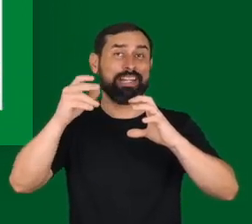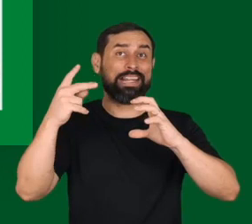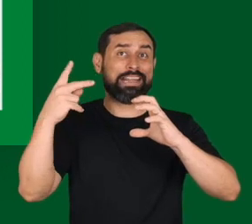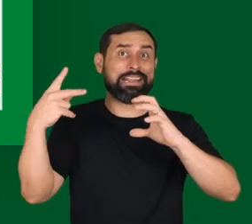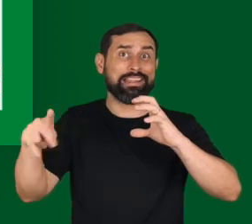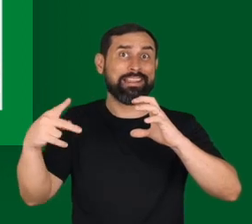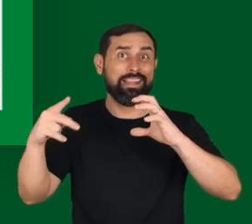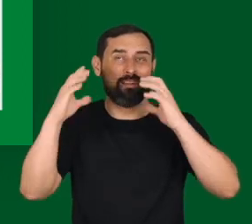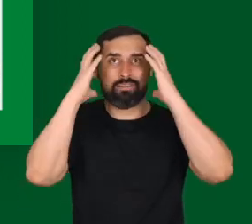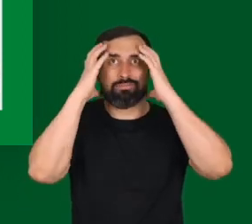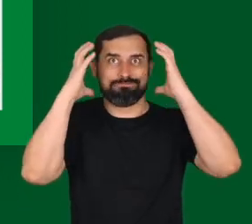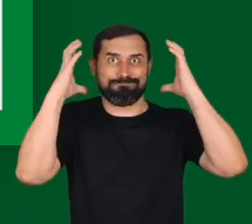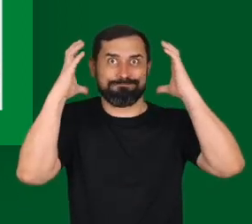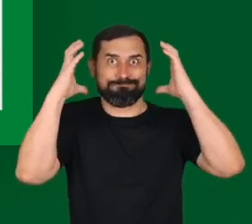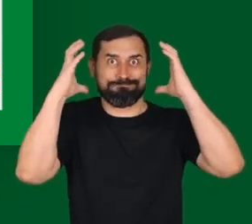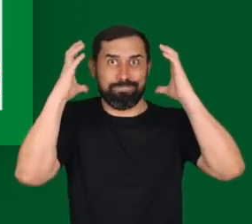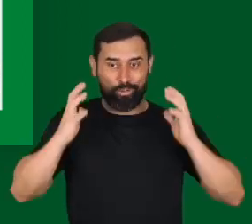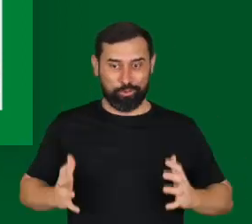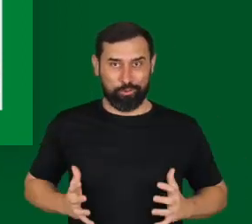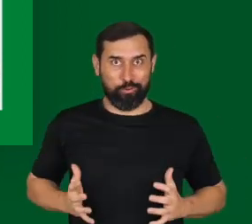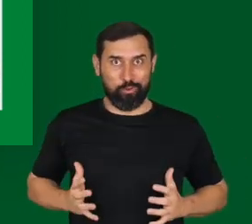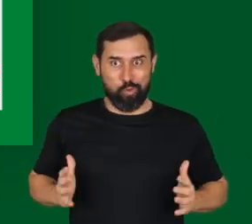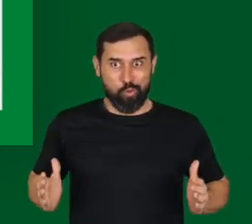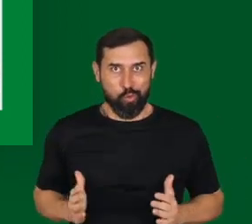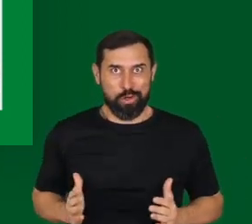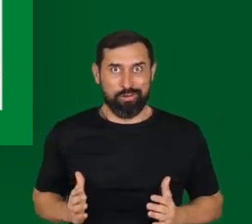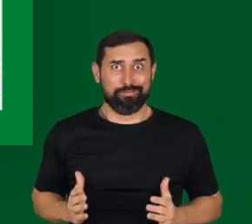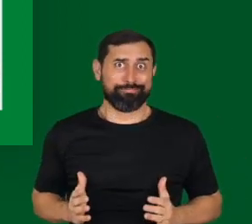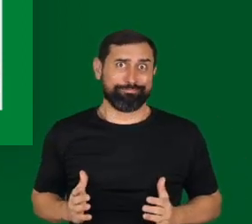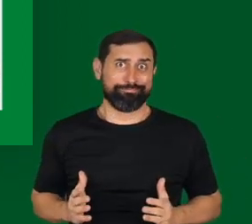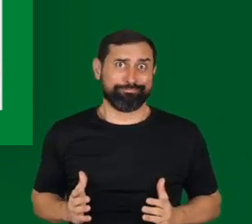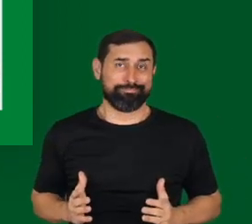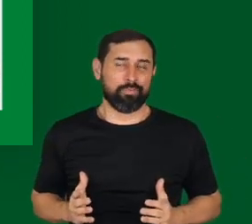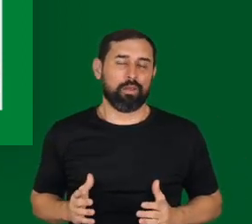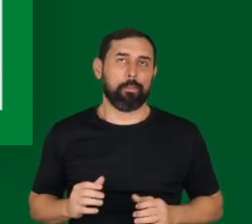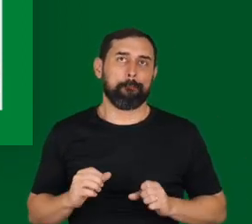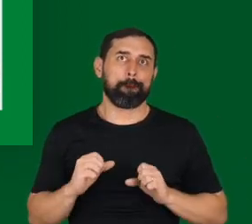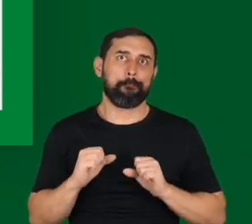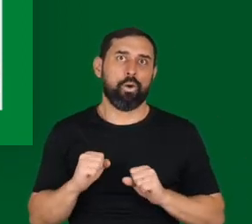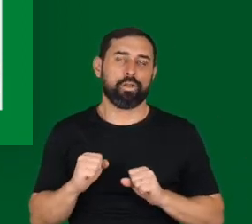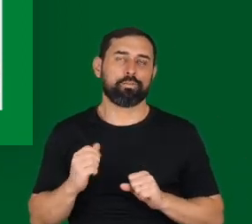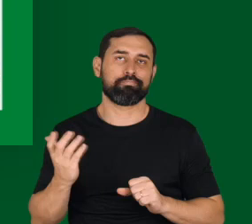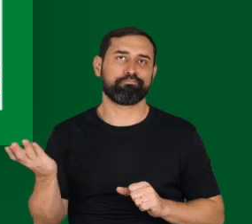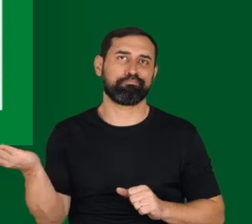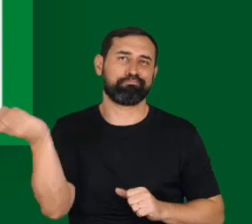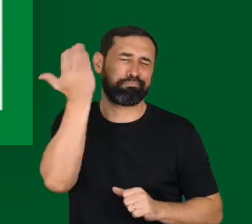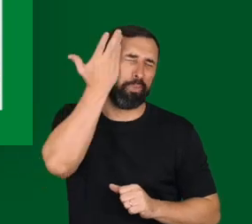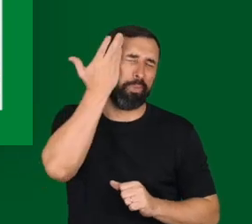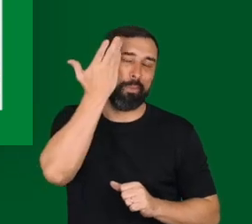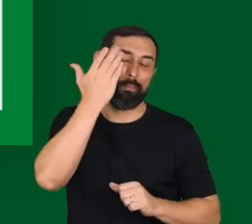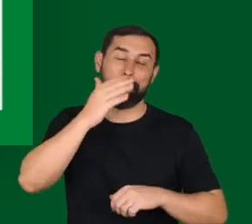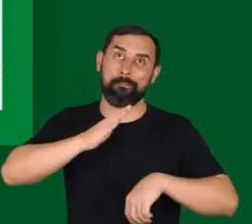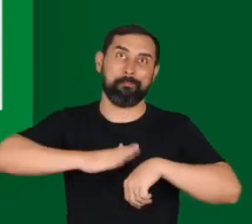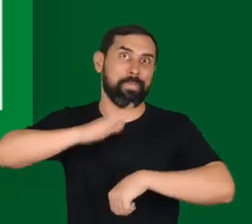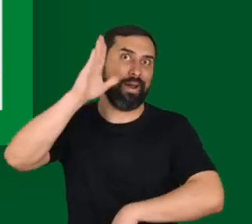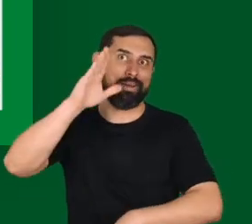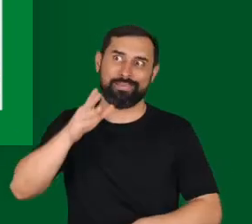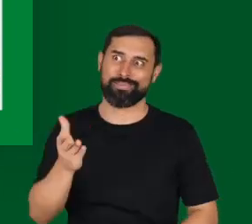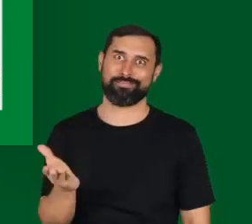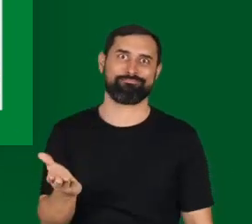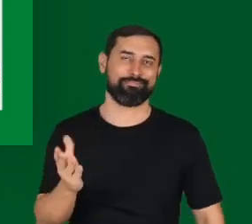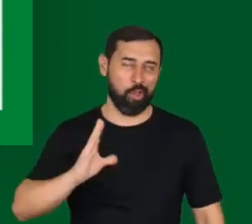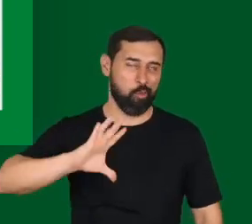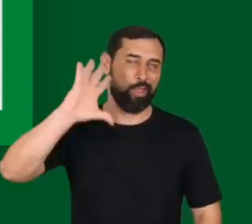do corpo do paciente, né? E com isso eu tenho o maior risco de TCE em criança, tá? O prognóstico de TCE